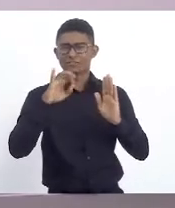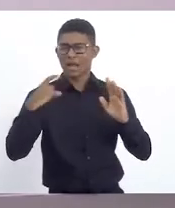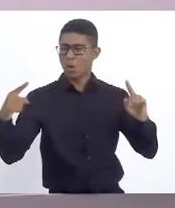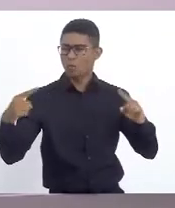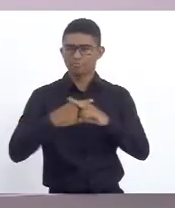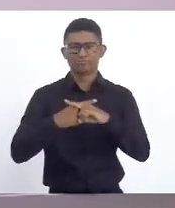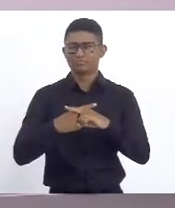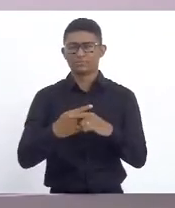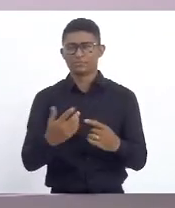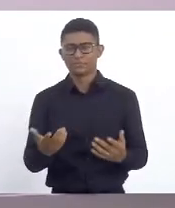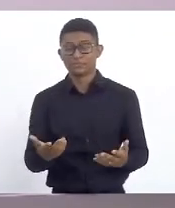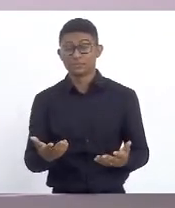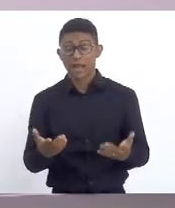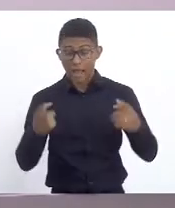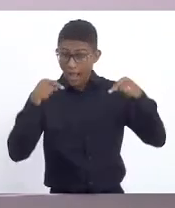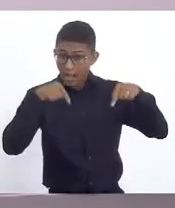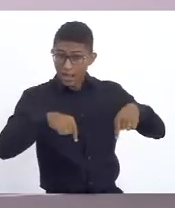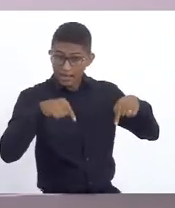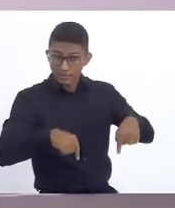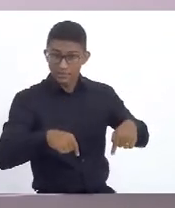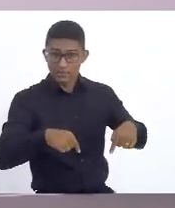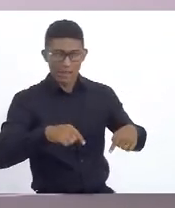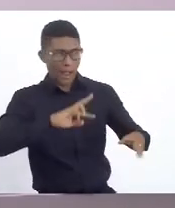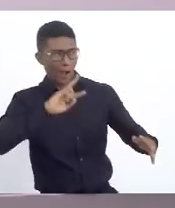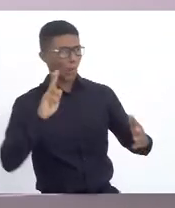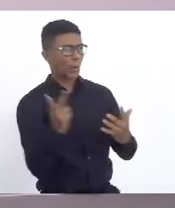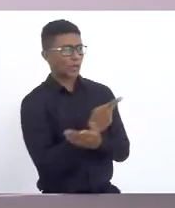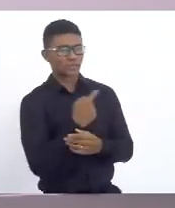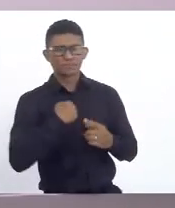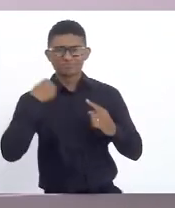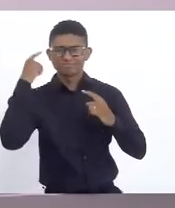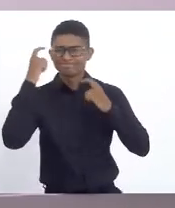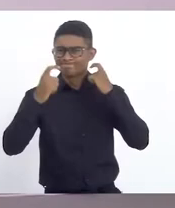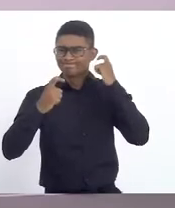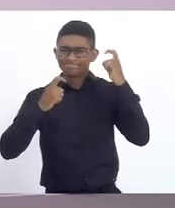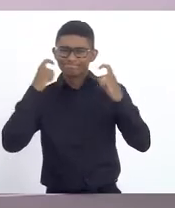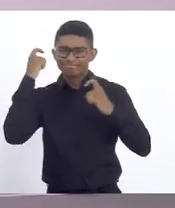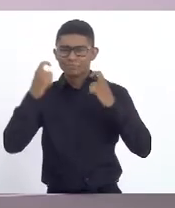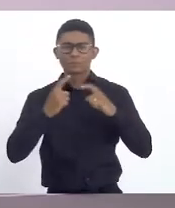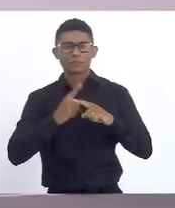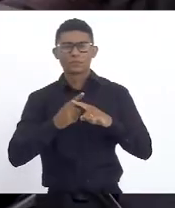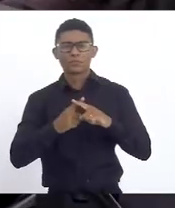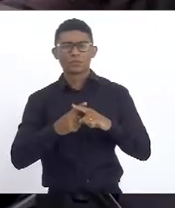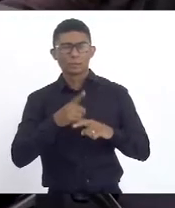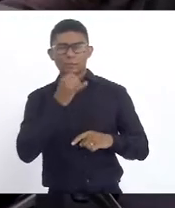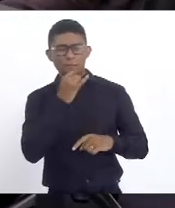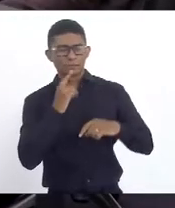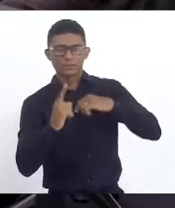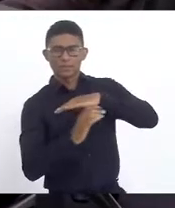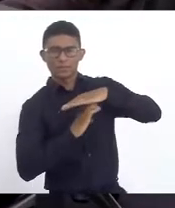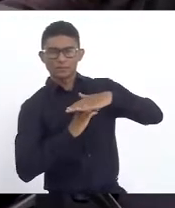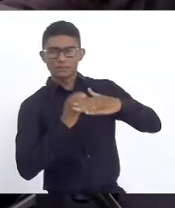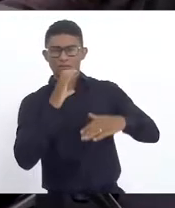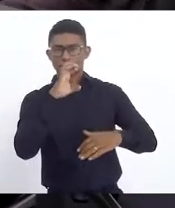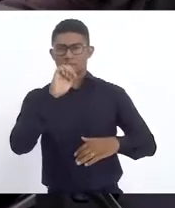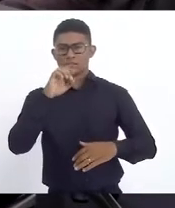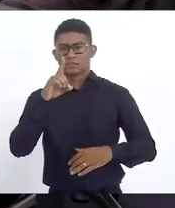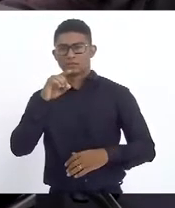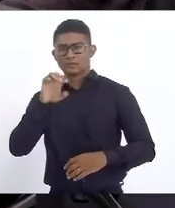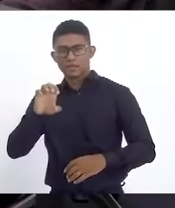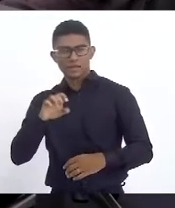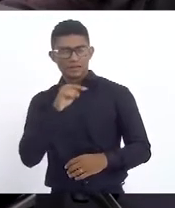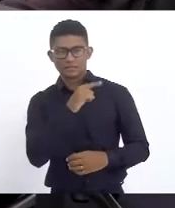tratamento, eu tenho muita preocupação. Por exemplo, com esse dinheiro da SEDAI, e eu não sei